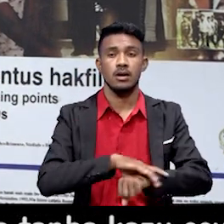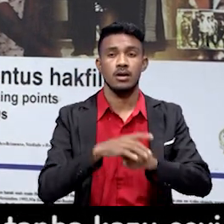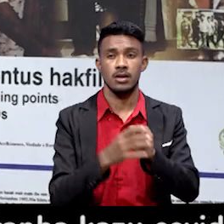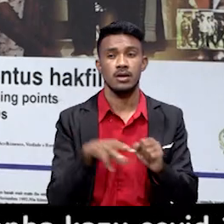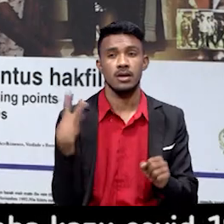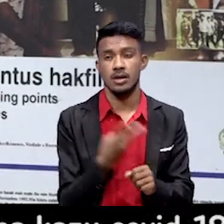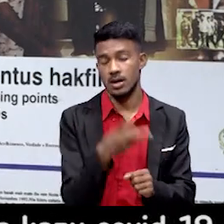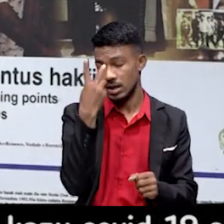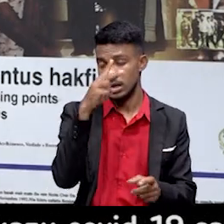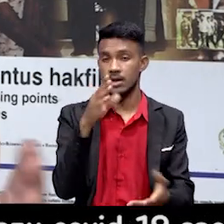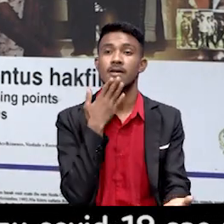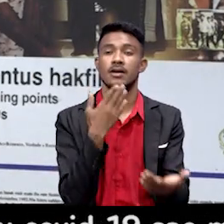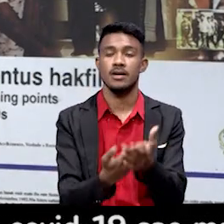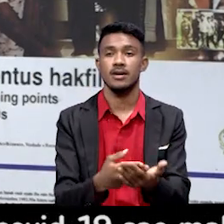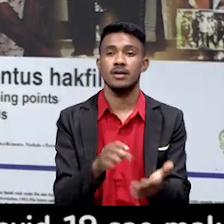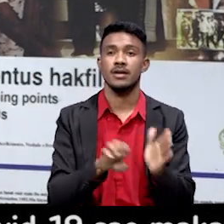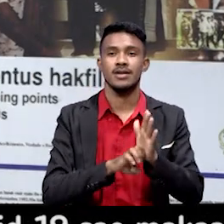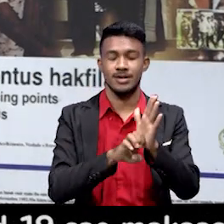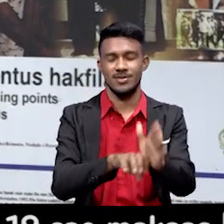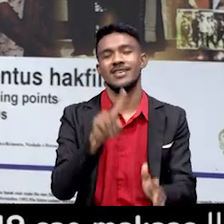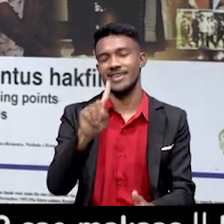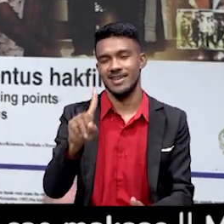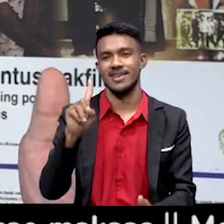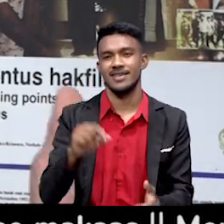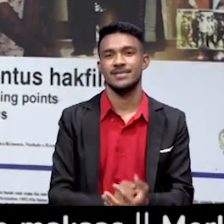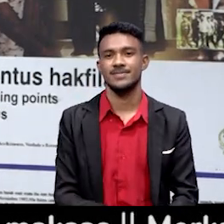com isso, por exemplo, bela ideia, né?